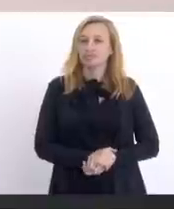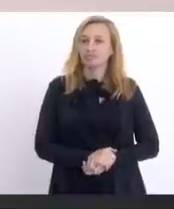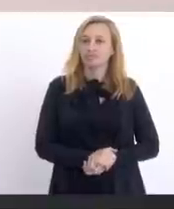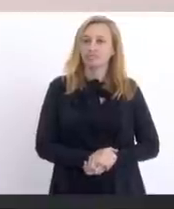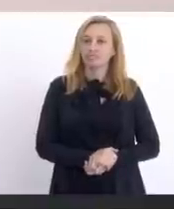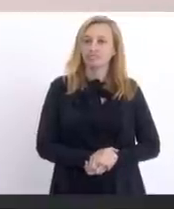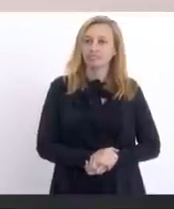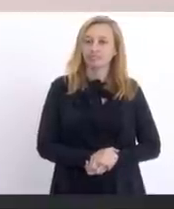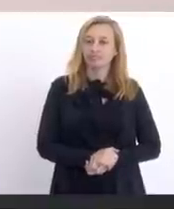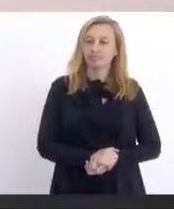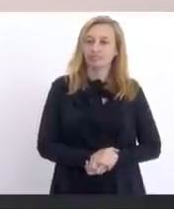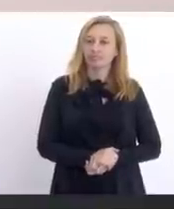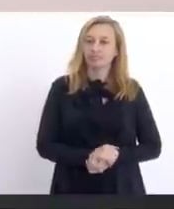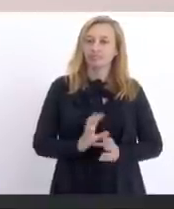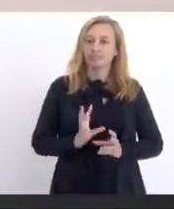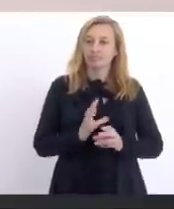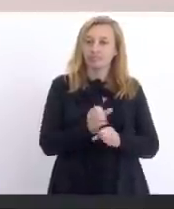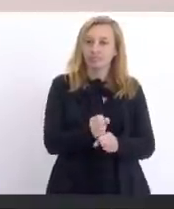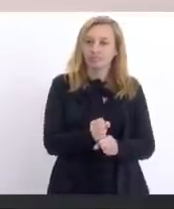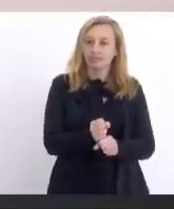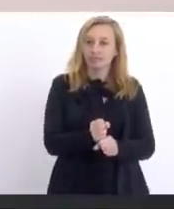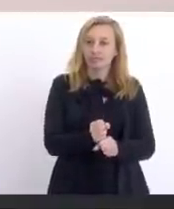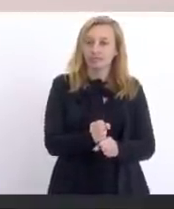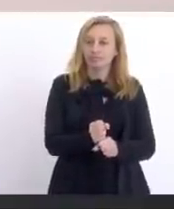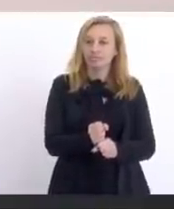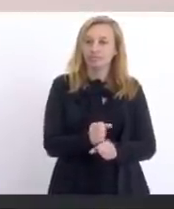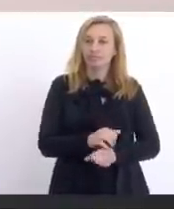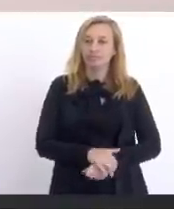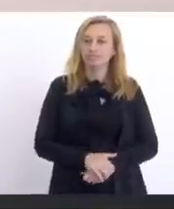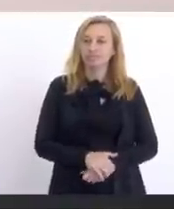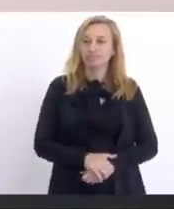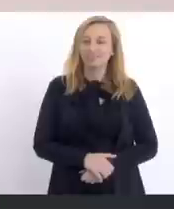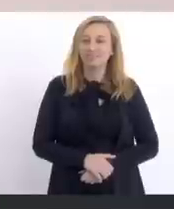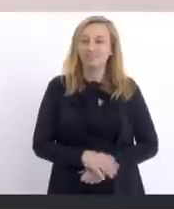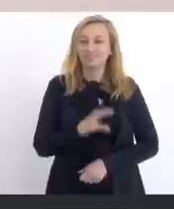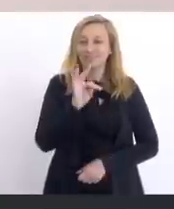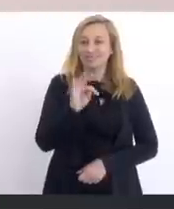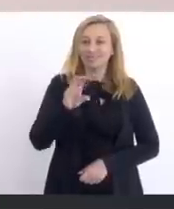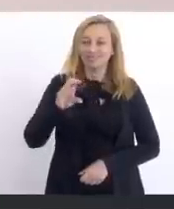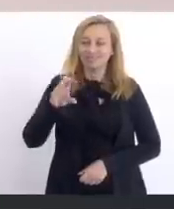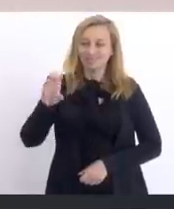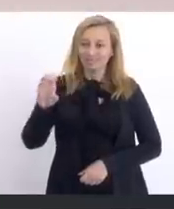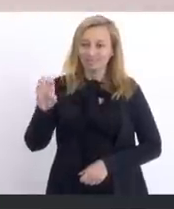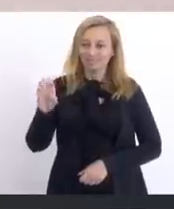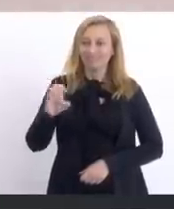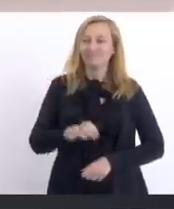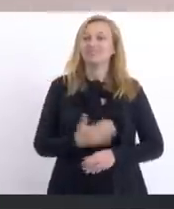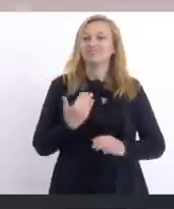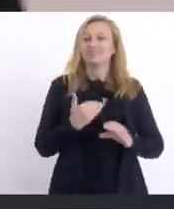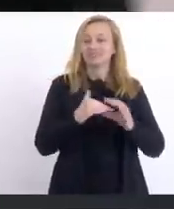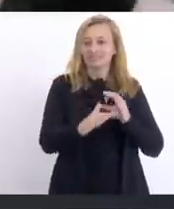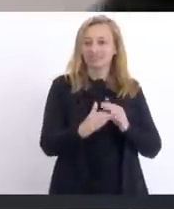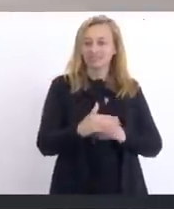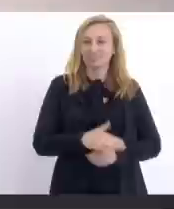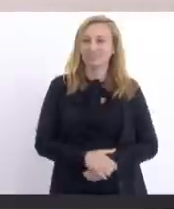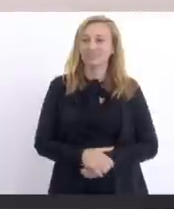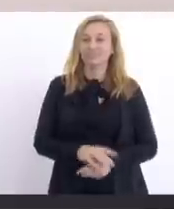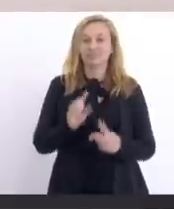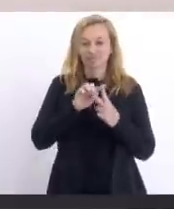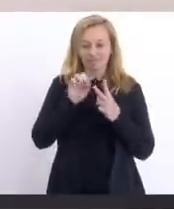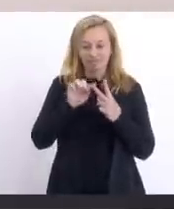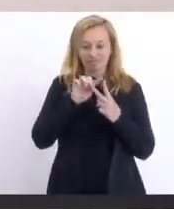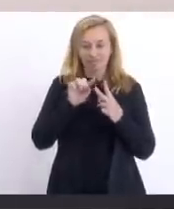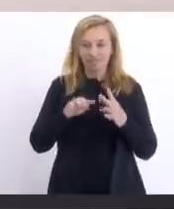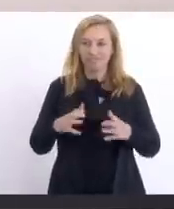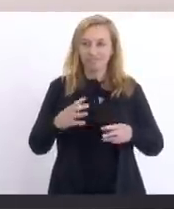que são as contas do governo e do TCE. Eu quero encaminhar para que as duas contas